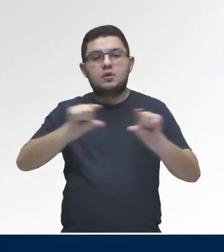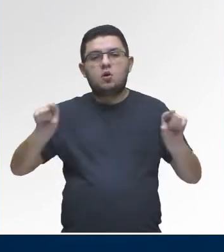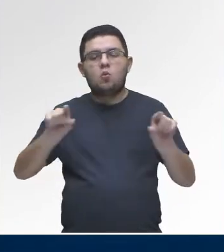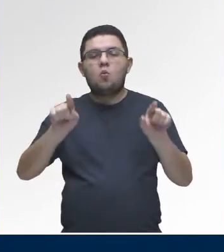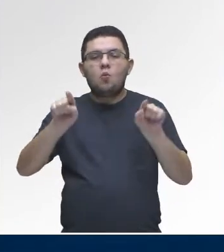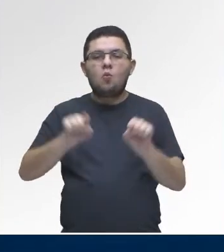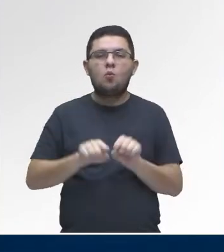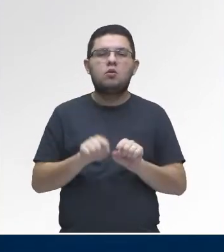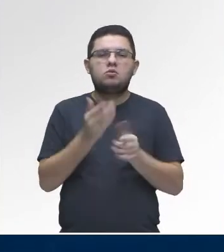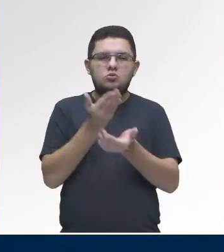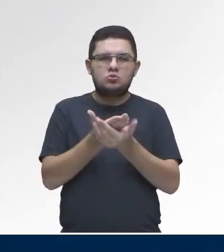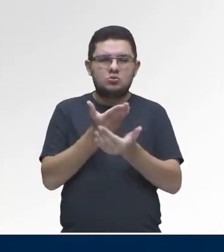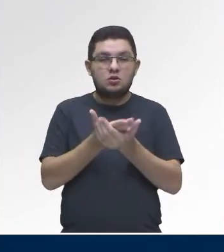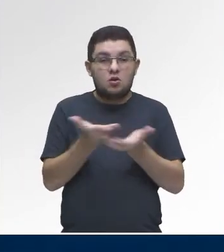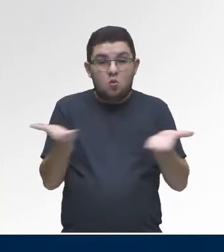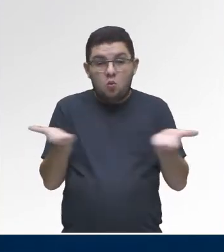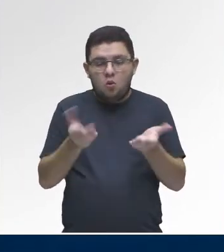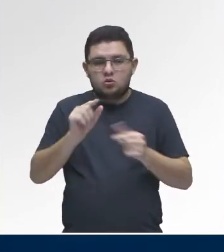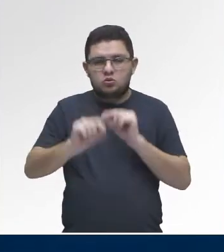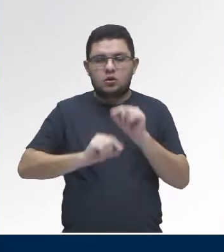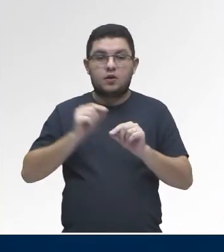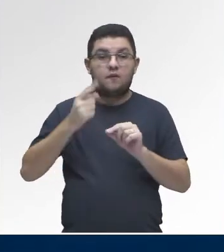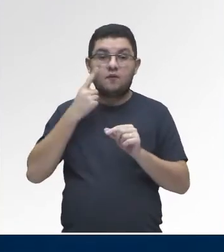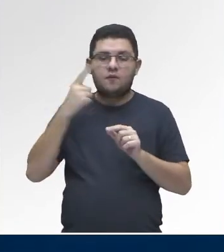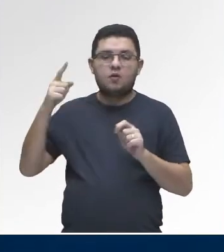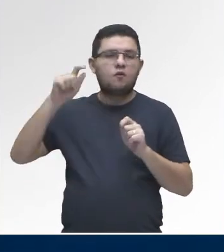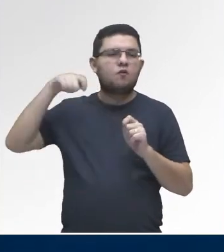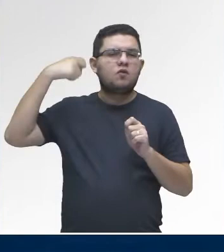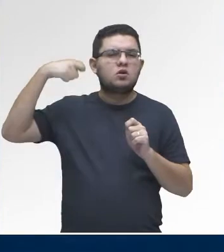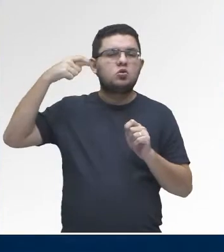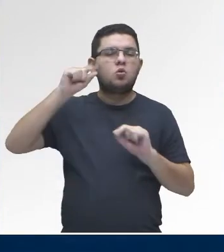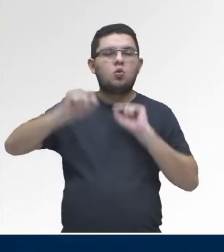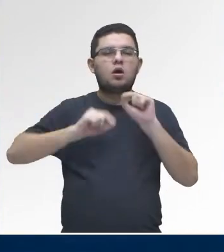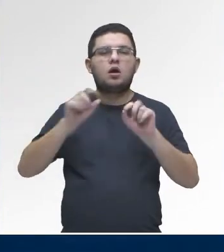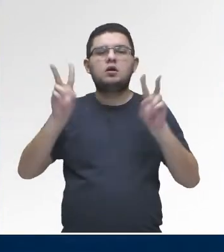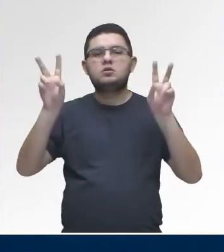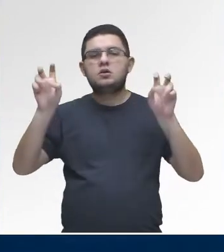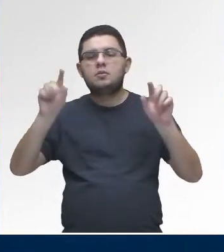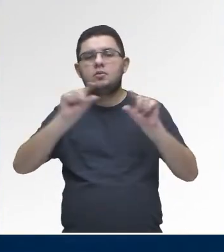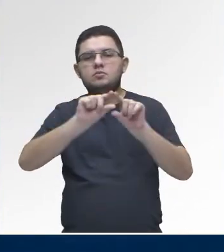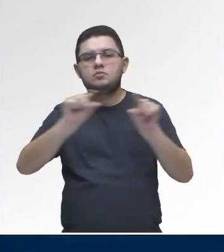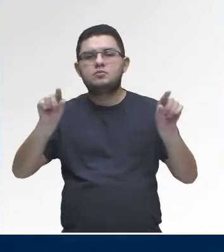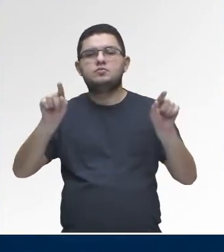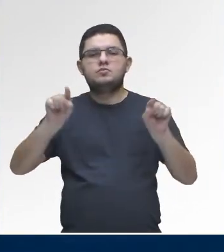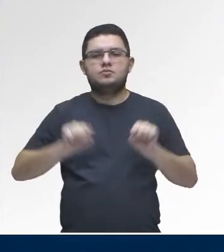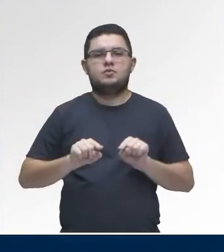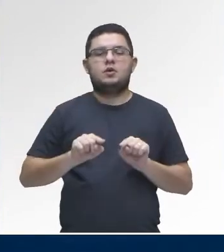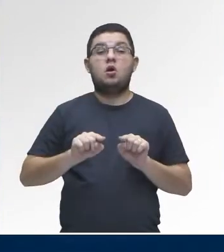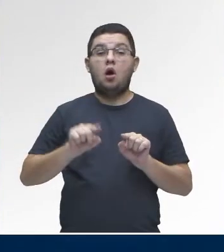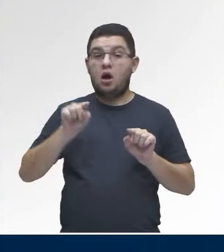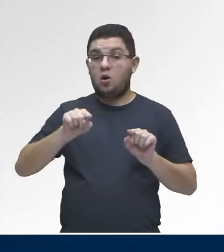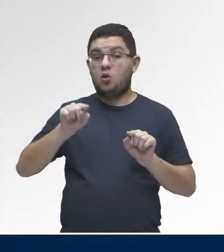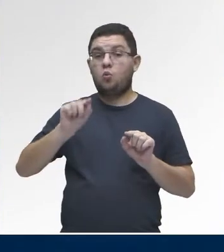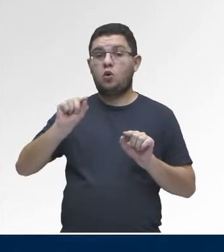nossa aula de hoje, a gente vai ver um vídeo sobre equações aí no caso do primeiro grau.